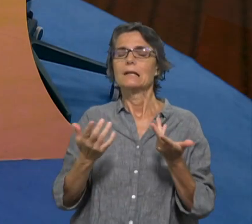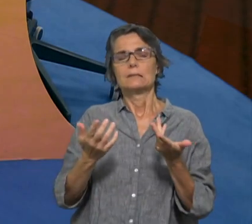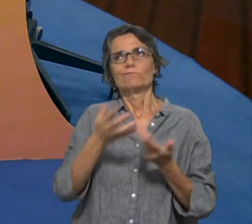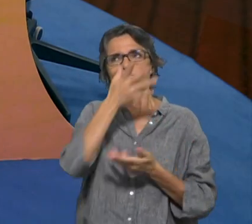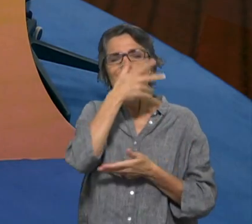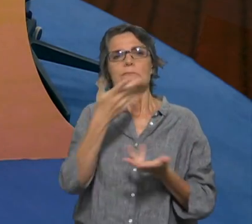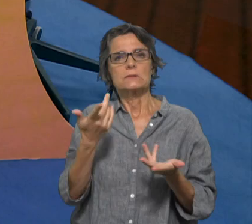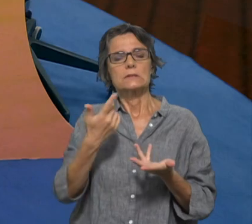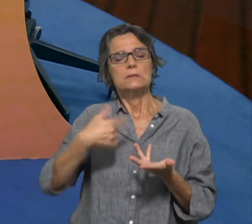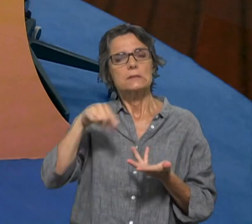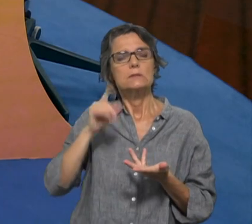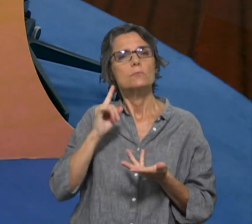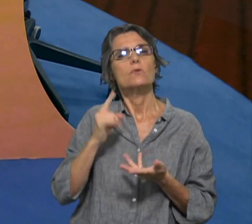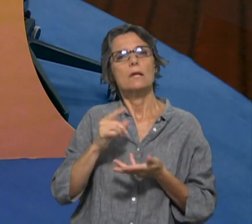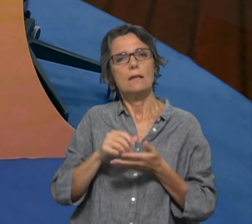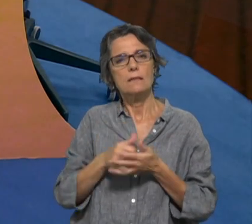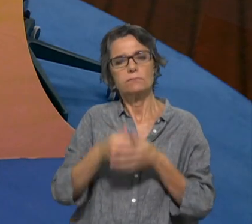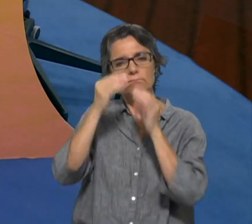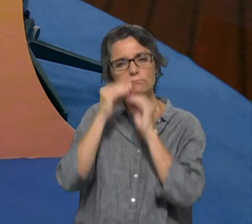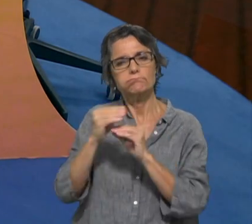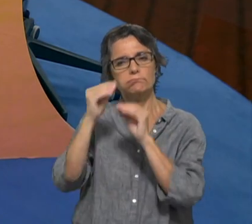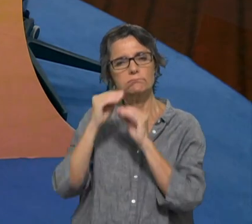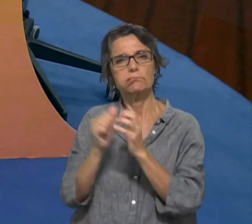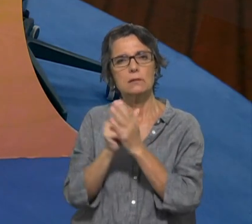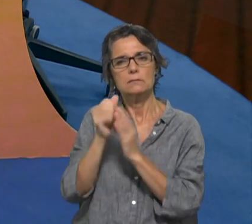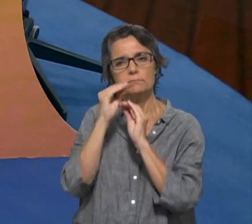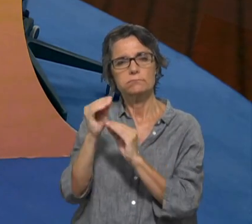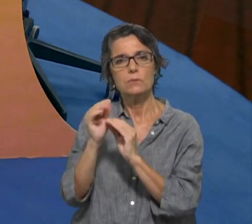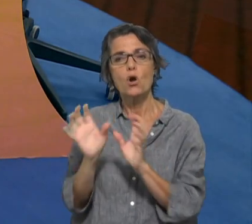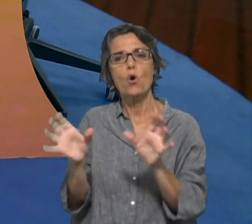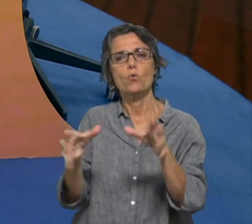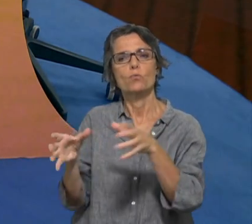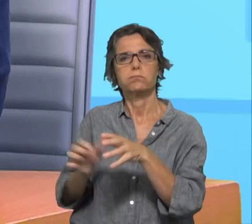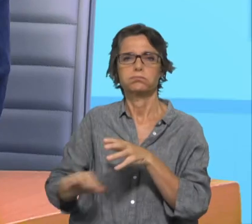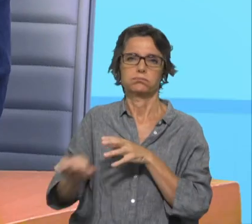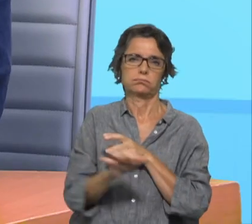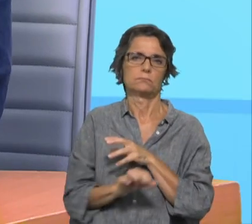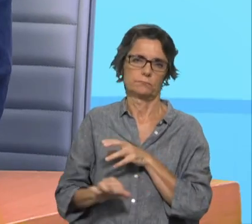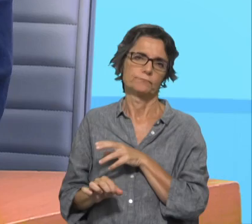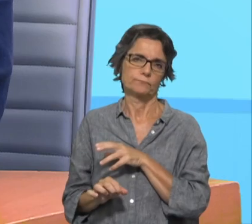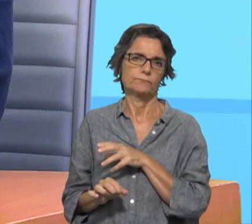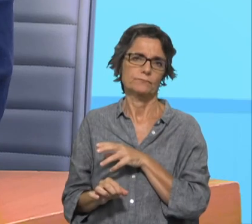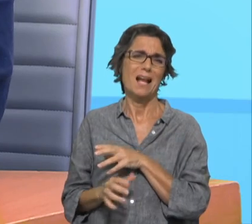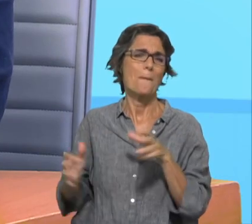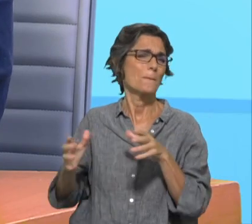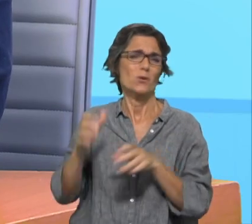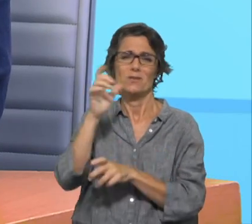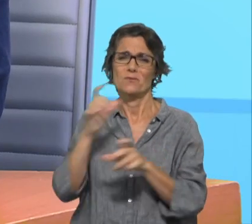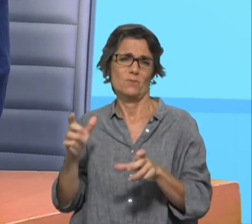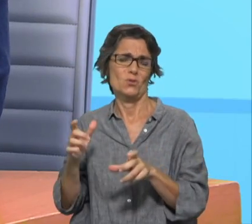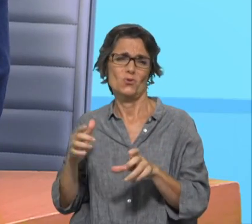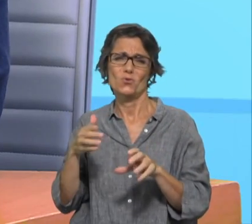trabalho catequético, formativo, a fazer nas nossas comunidades. A maior parte das pessoas que participam hoje